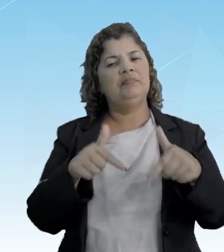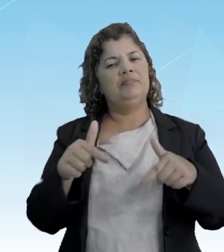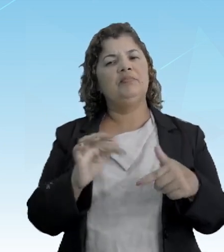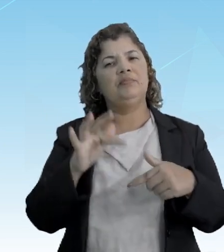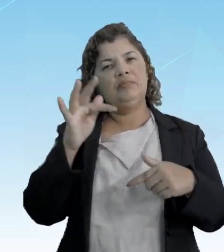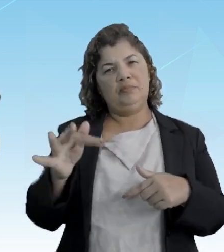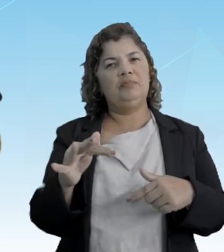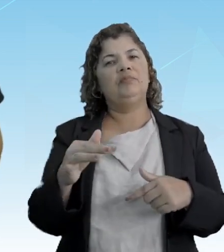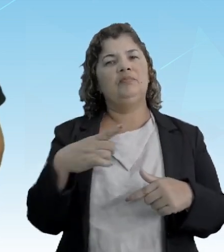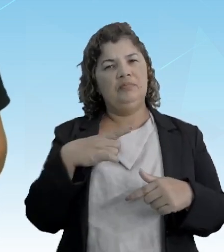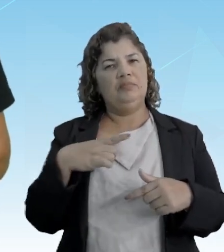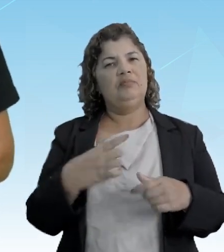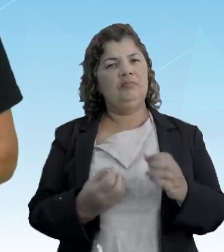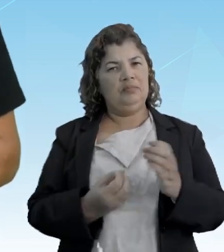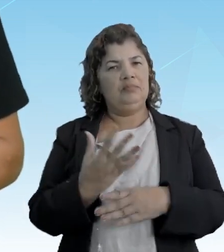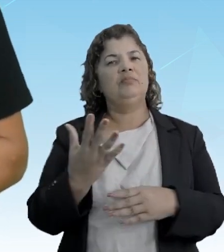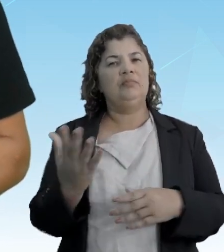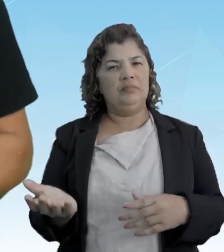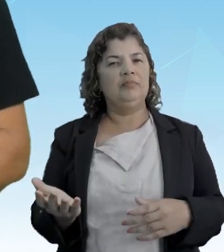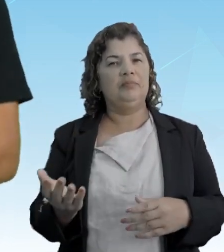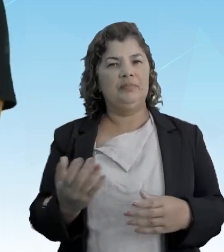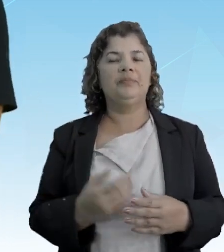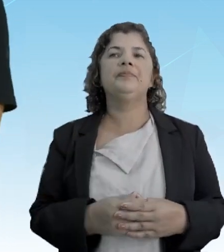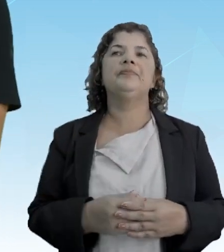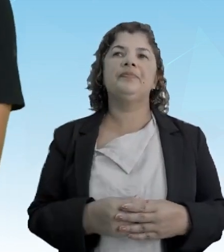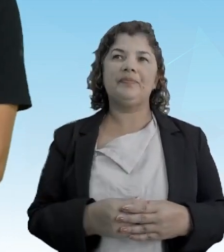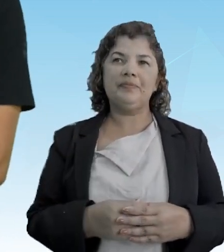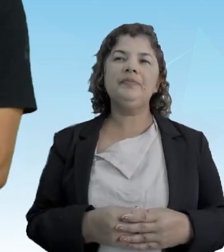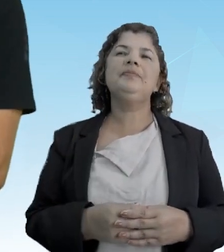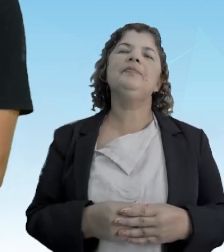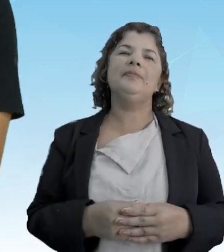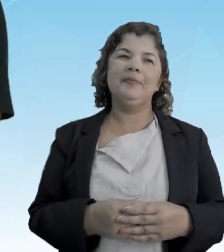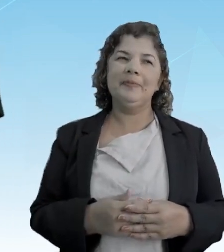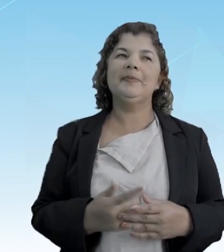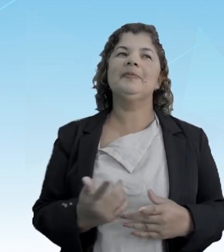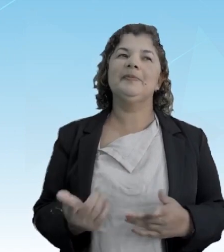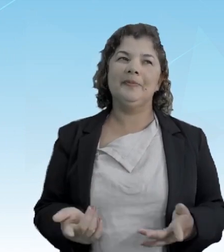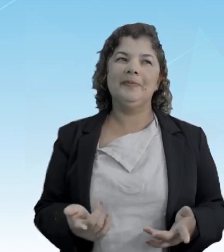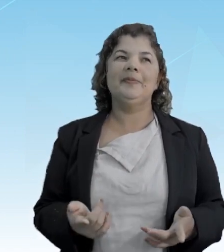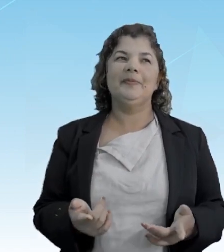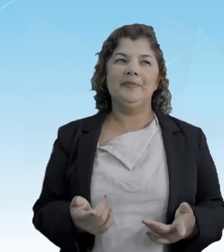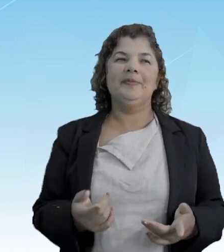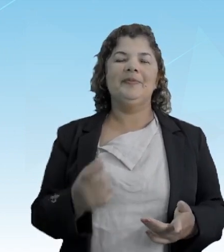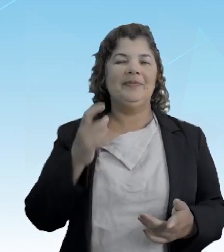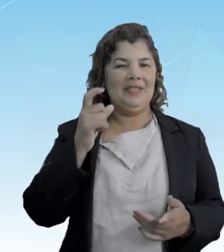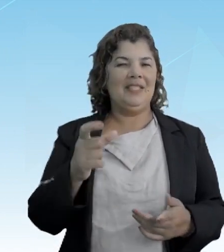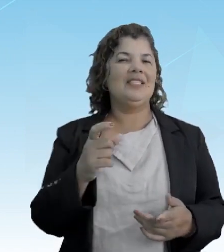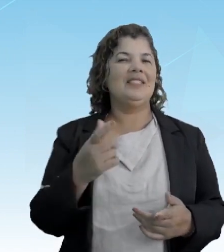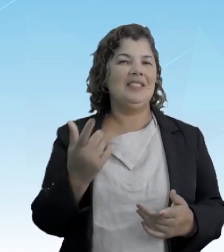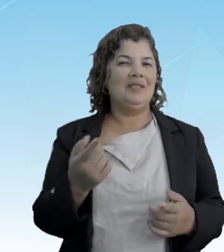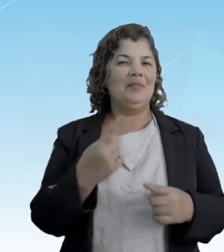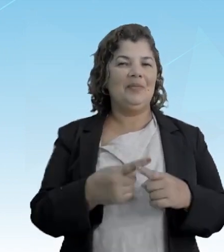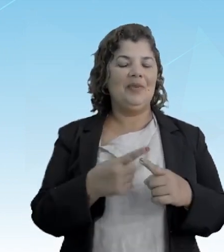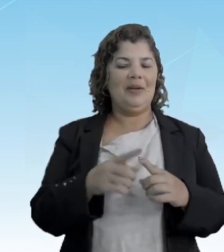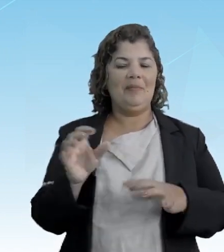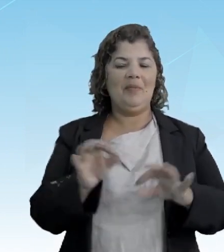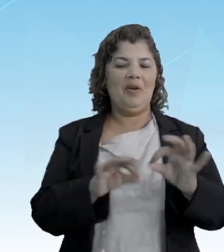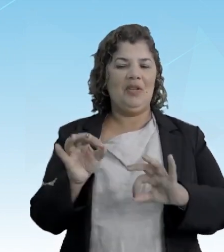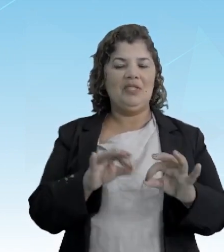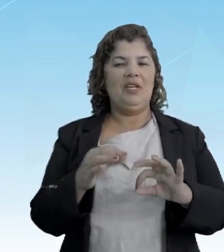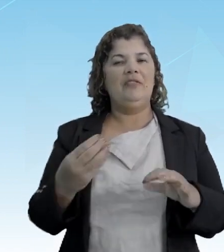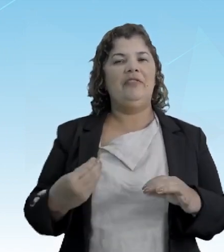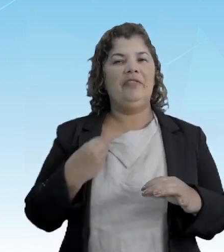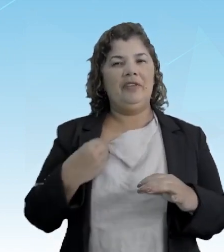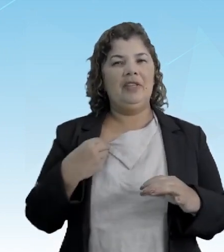futuro aconteça. Ô, professor, eu acho interessante essa questão, porque veja só, projeto de vida, planejar, sonhar,